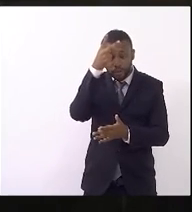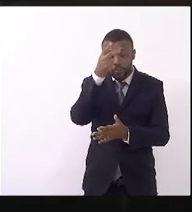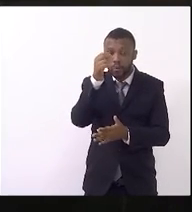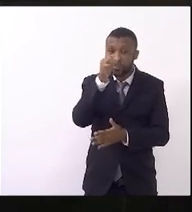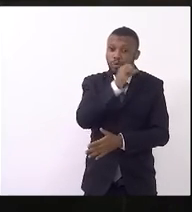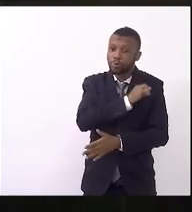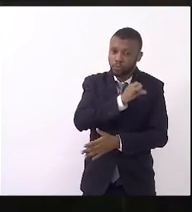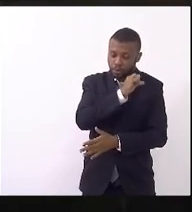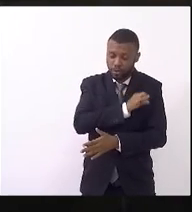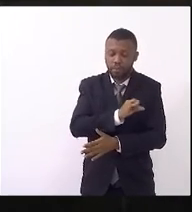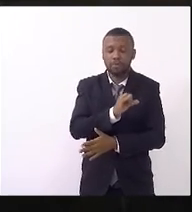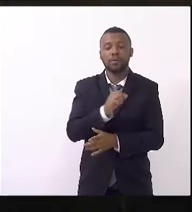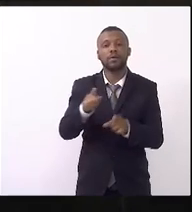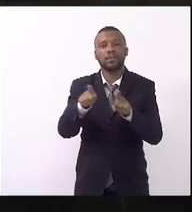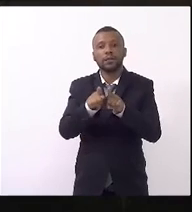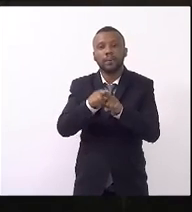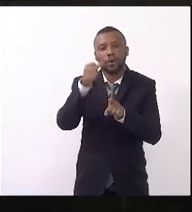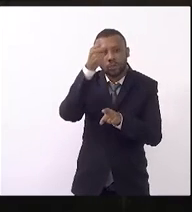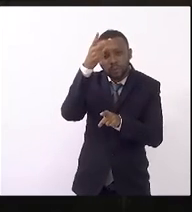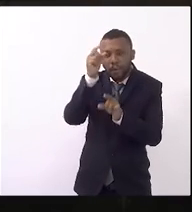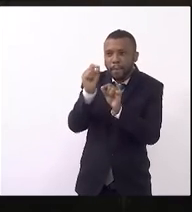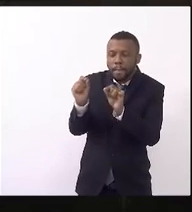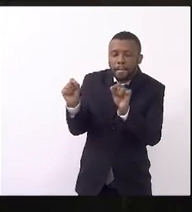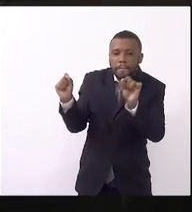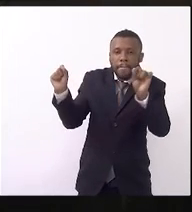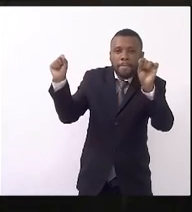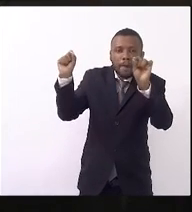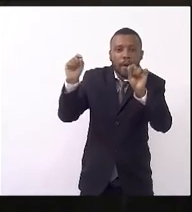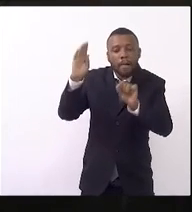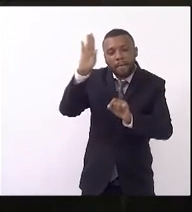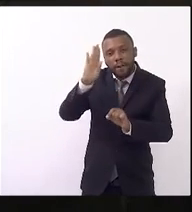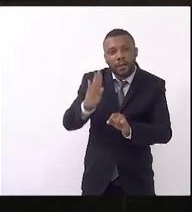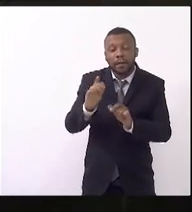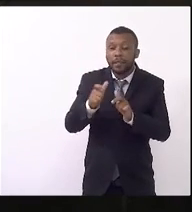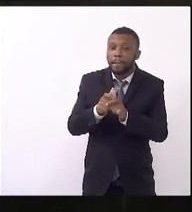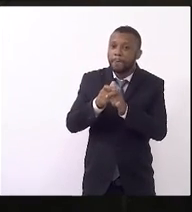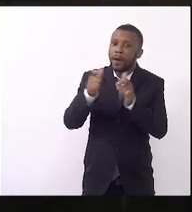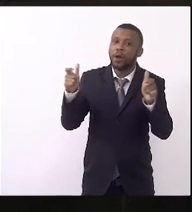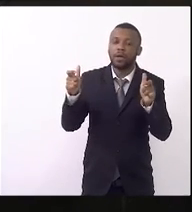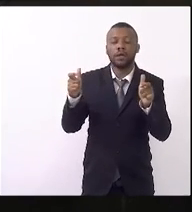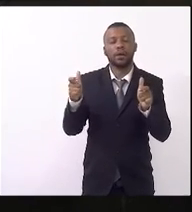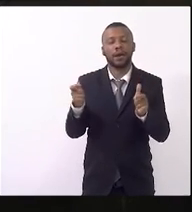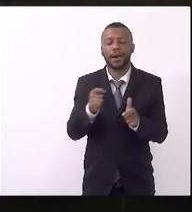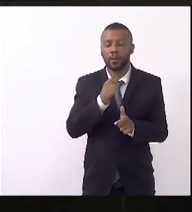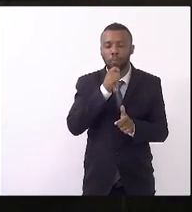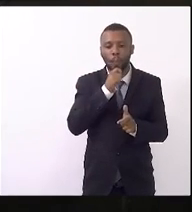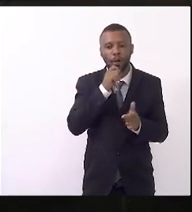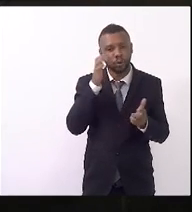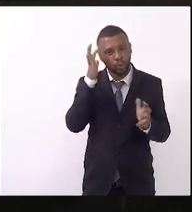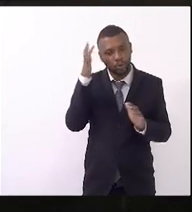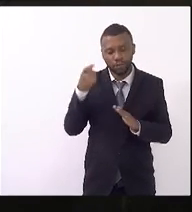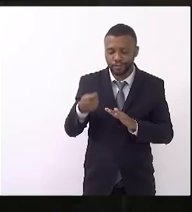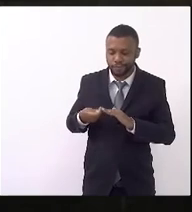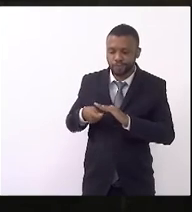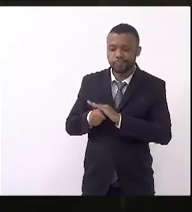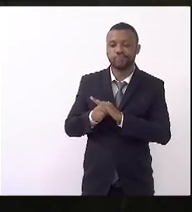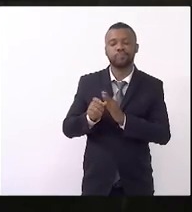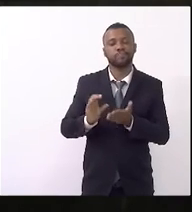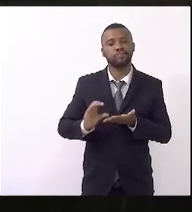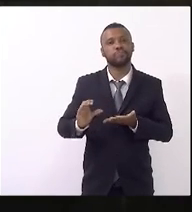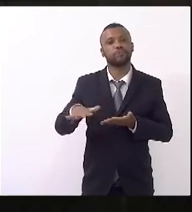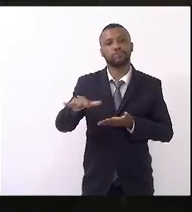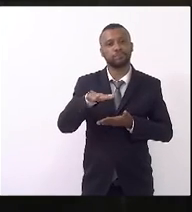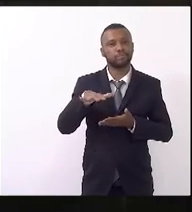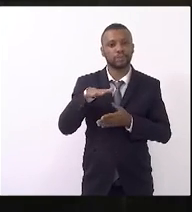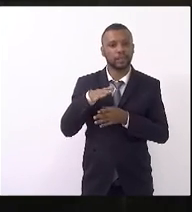resto, os municípios brasileiros, na grandíssima maioria dos casos, não têm condições de fazer investimentos dessa